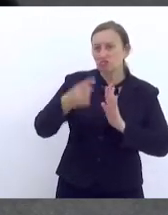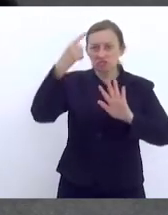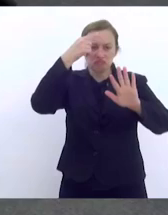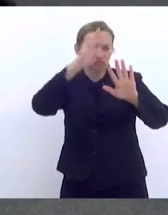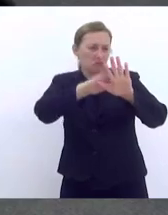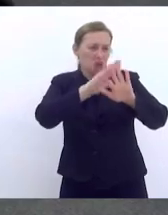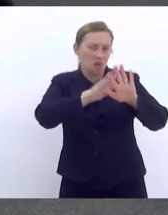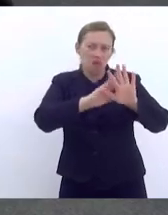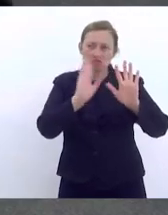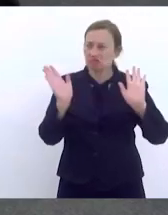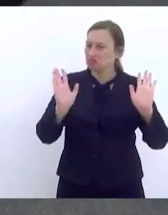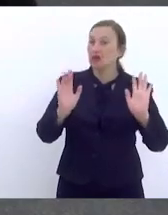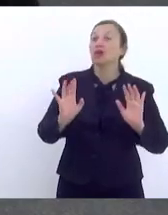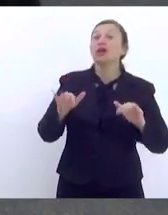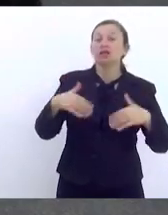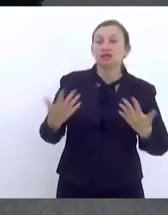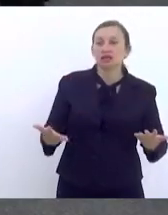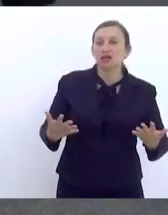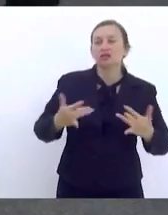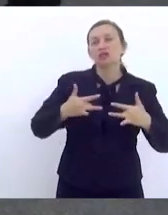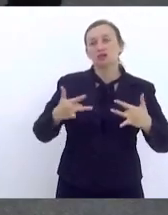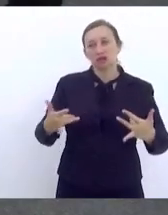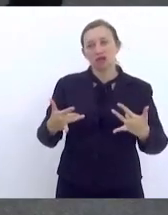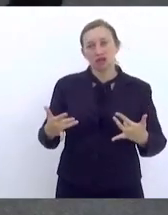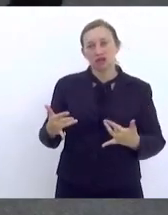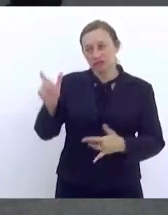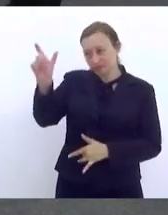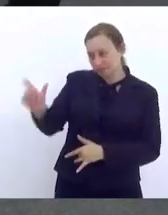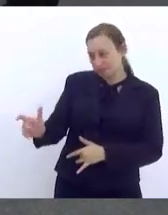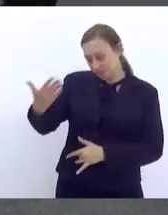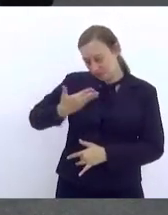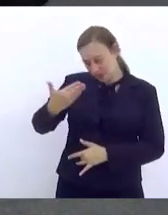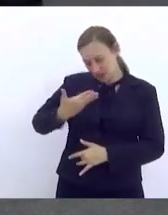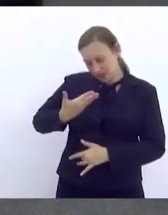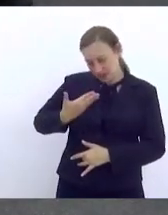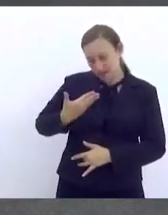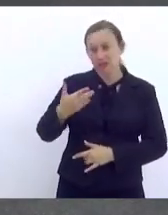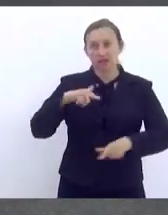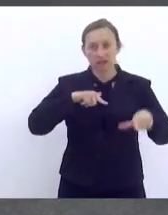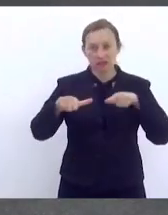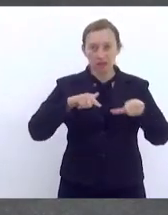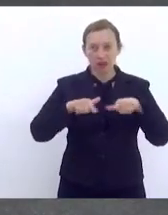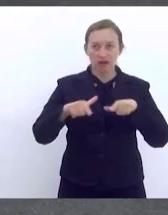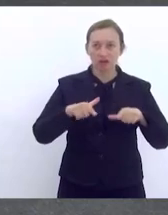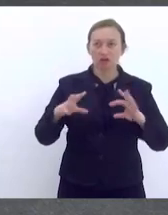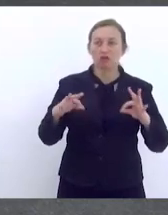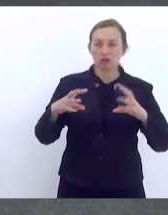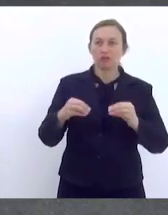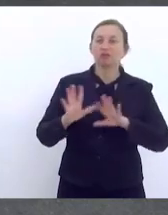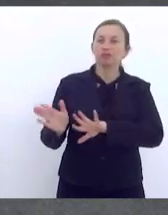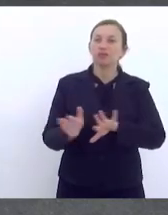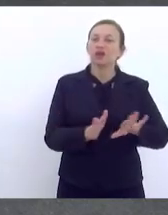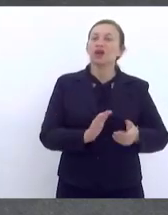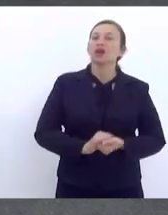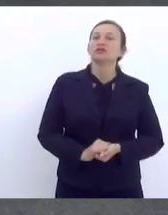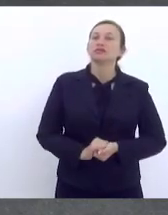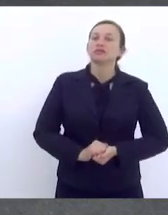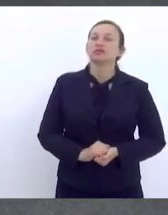a qual ela seja então a minha solidariedade a minha colega de trabalho aqui é total